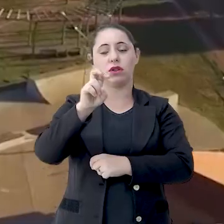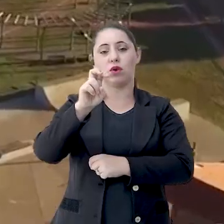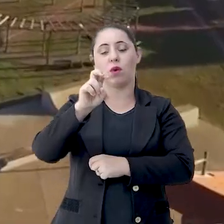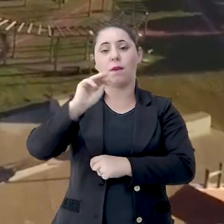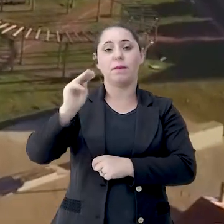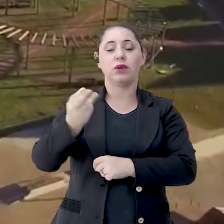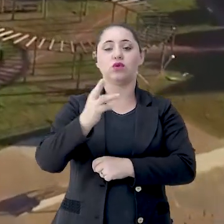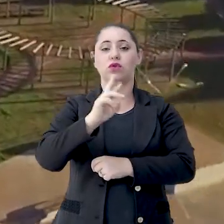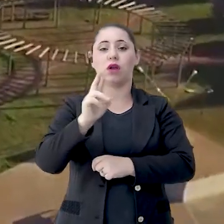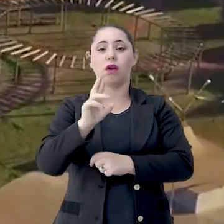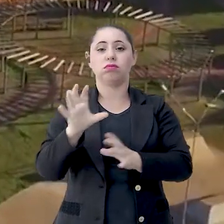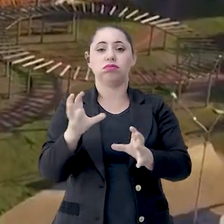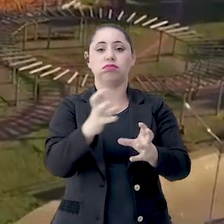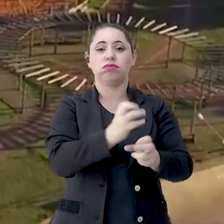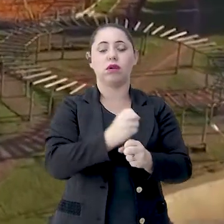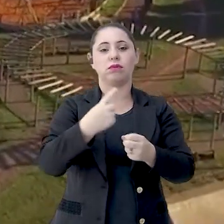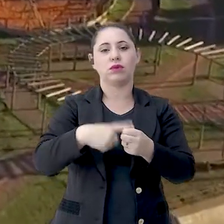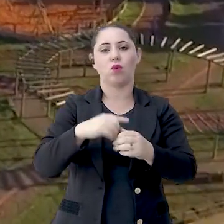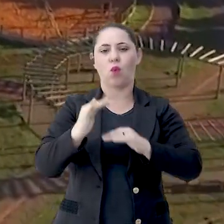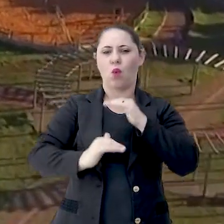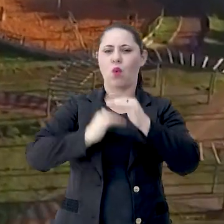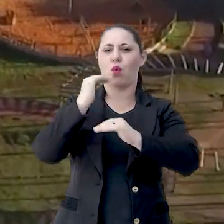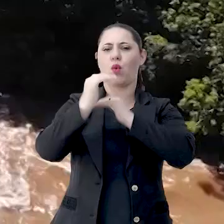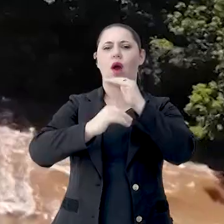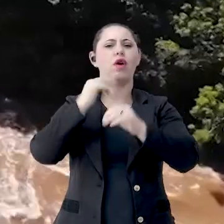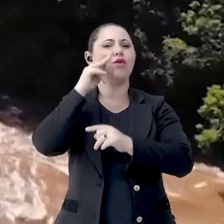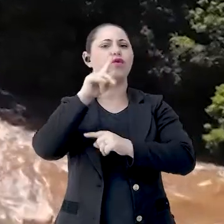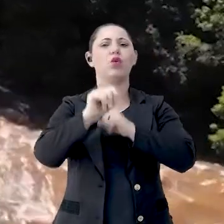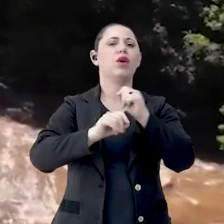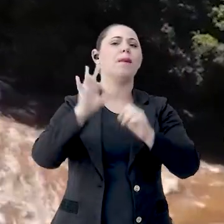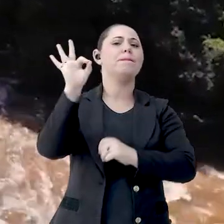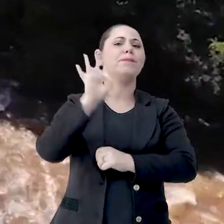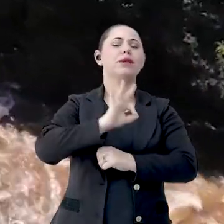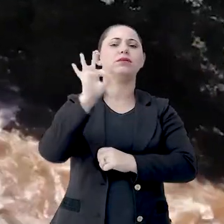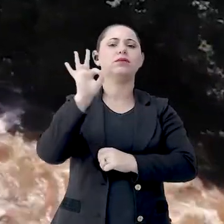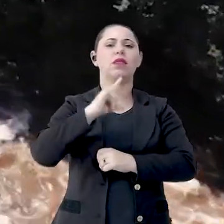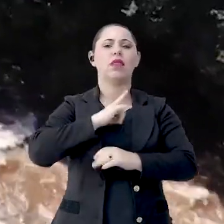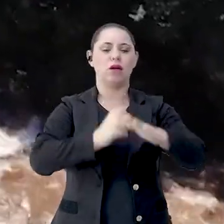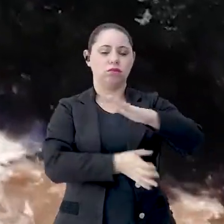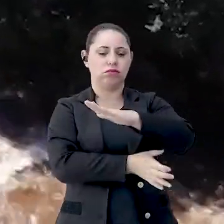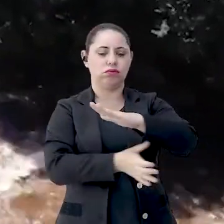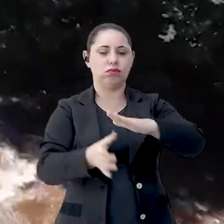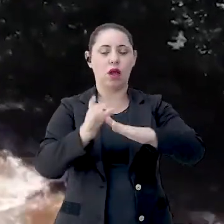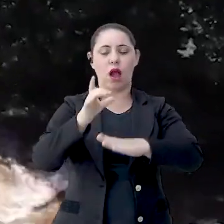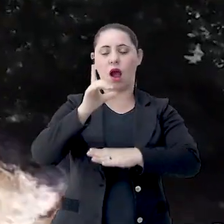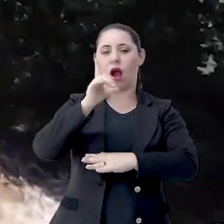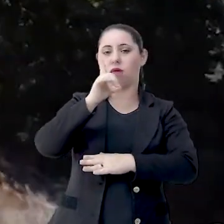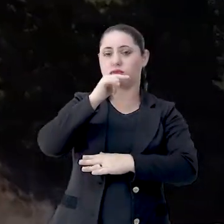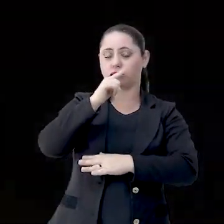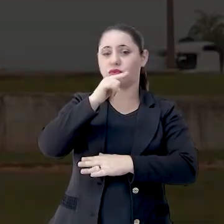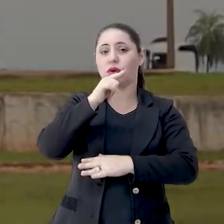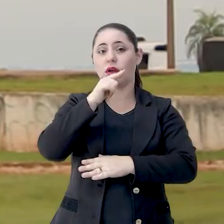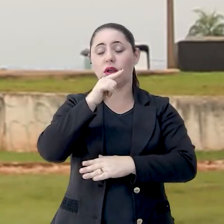sólidos, sendo de quase 99% na água e 100% nos outros dois.